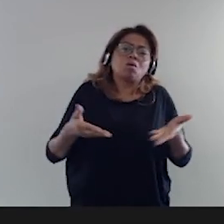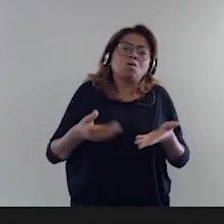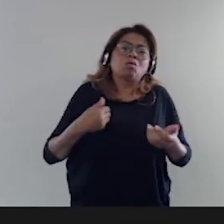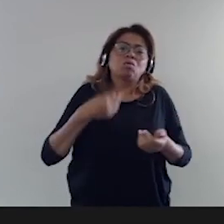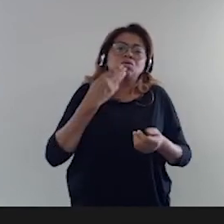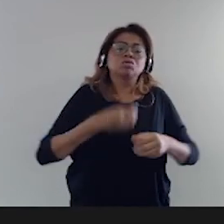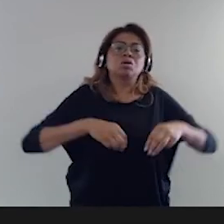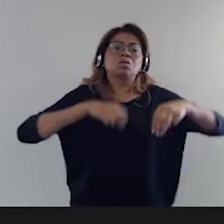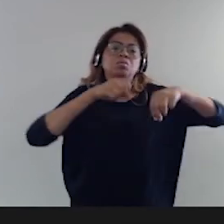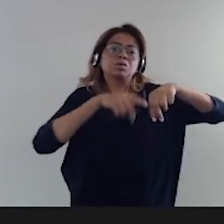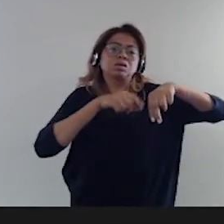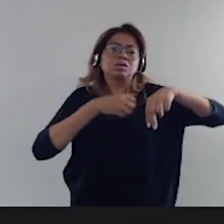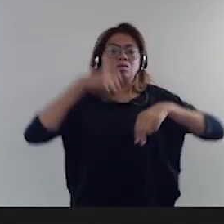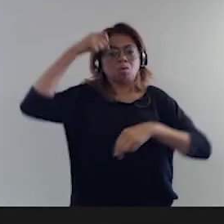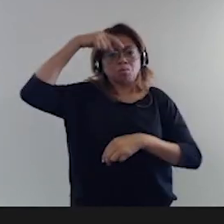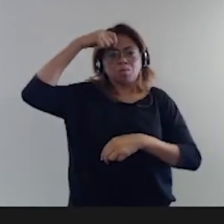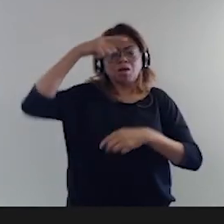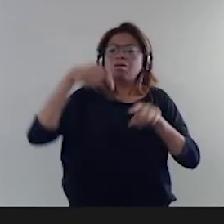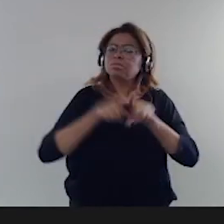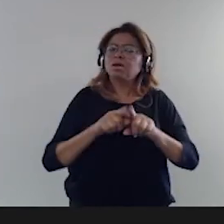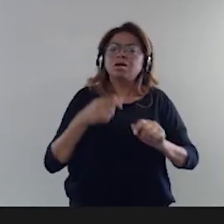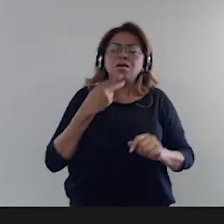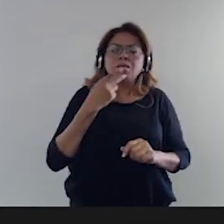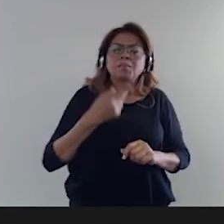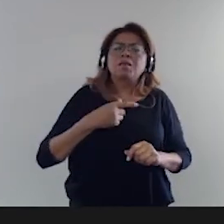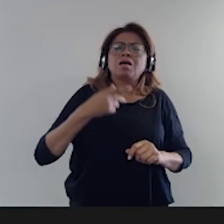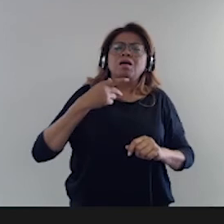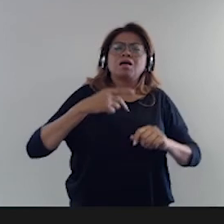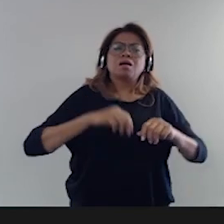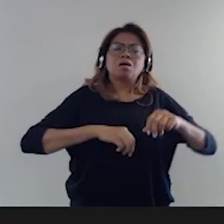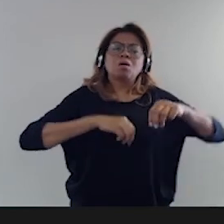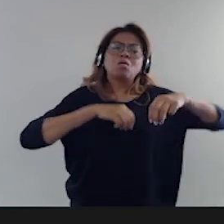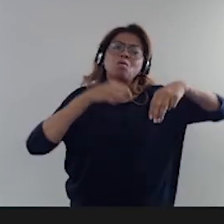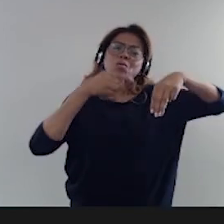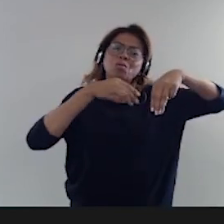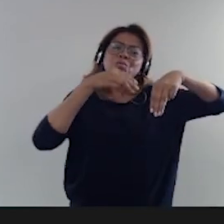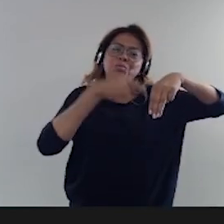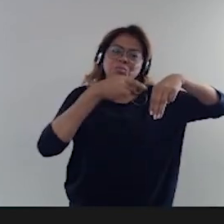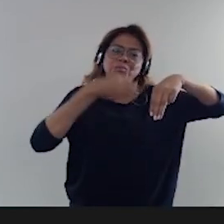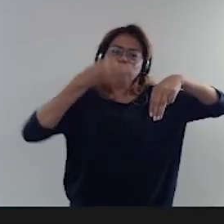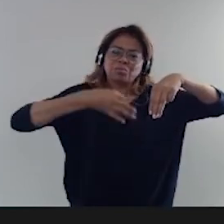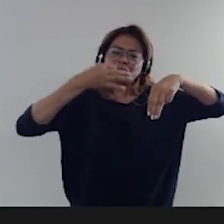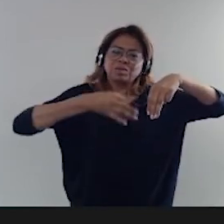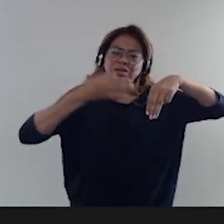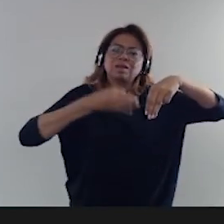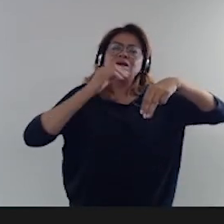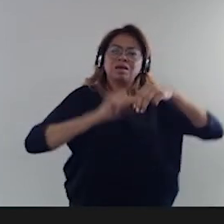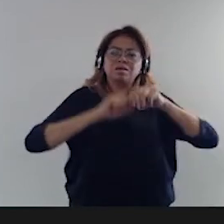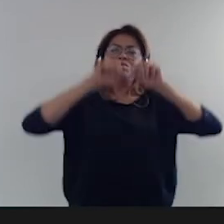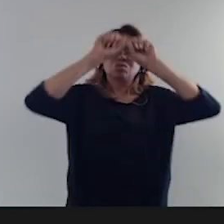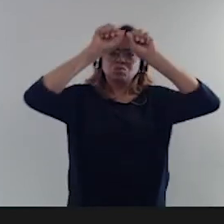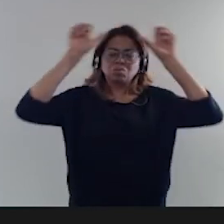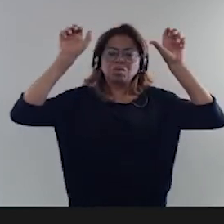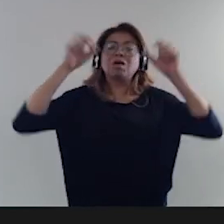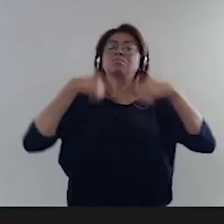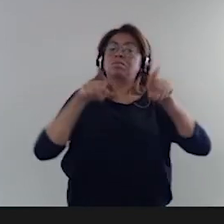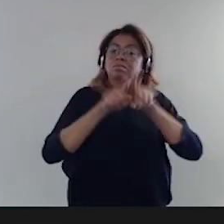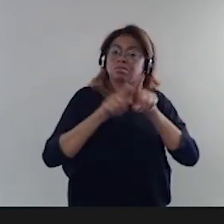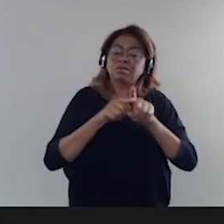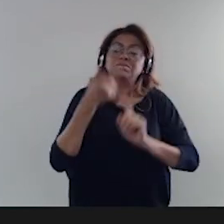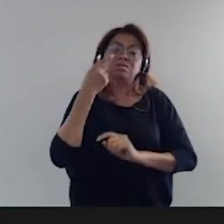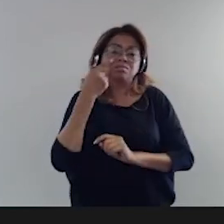Roberto Barroso. Ele é um grande magistrado desse país, já o sabemos, acompanhamos de perto as